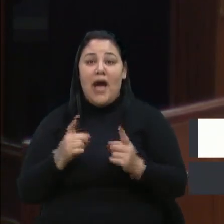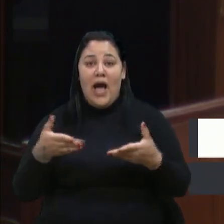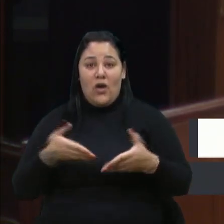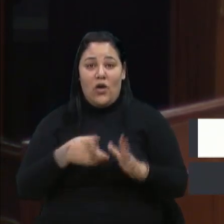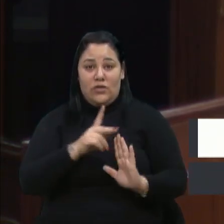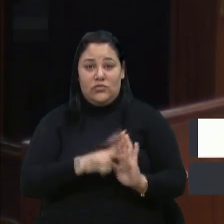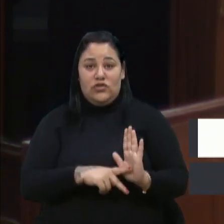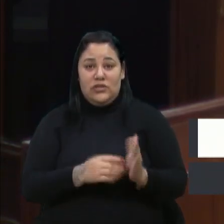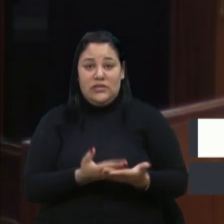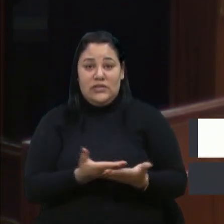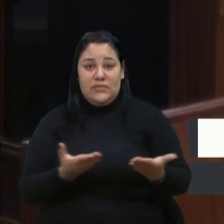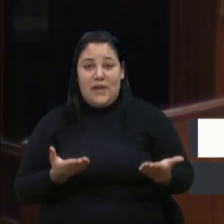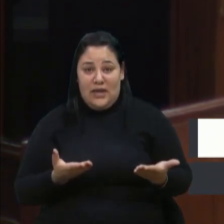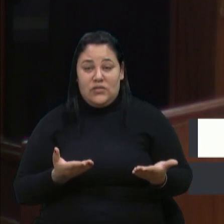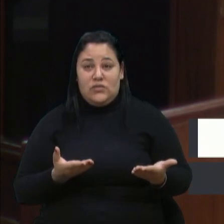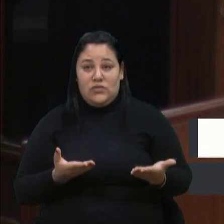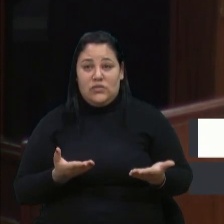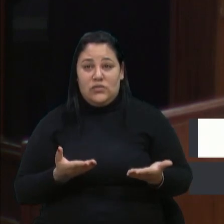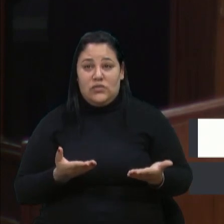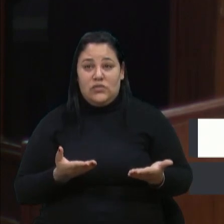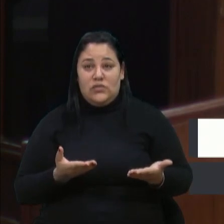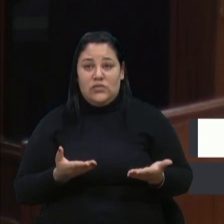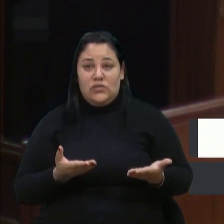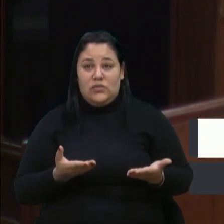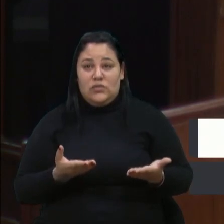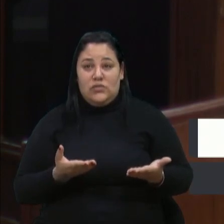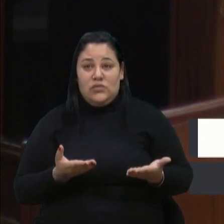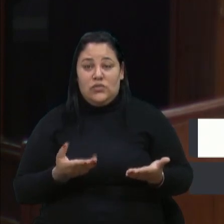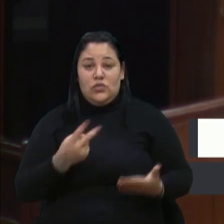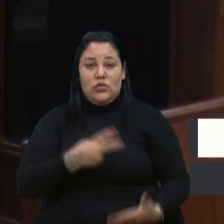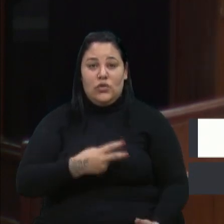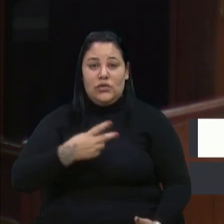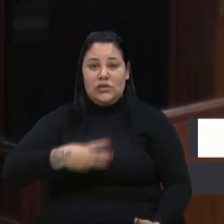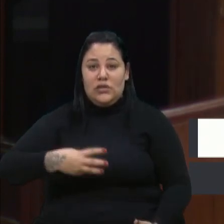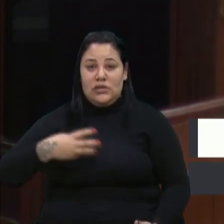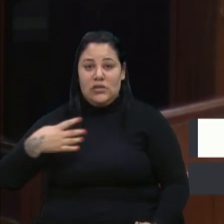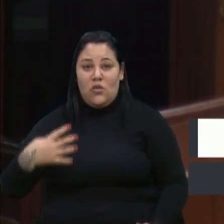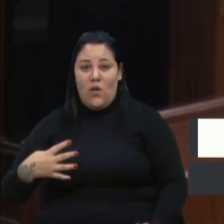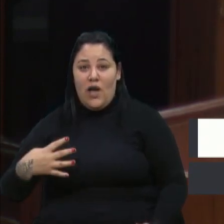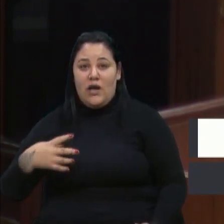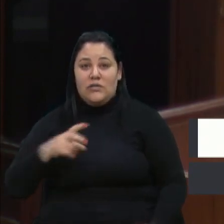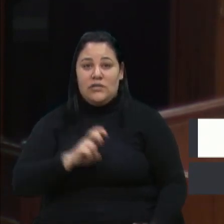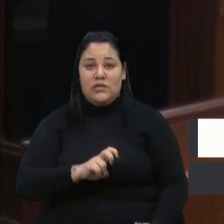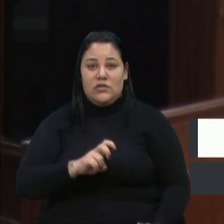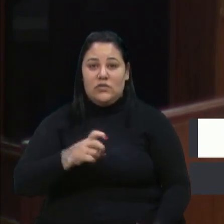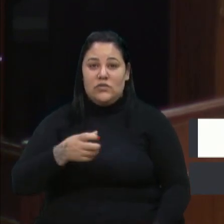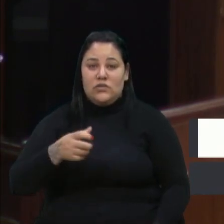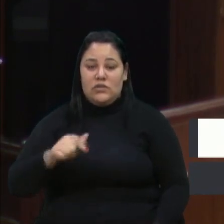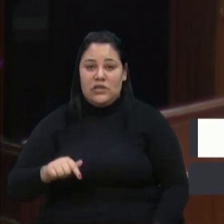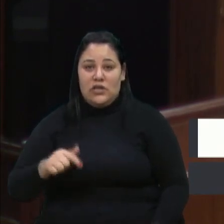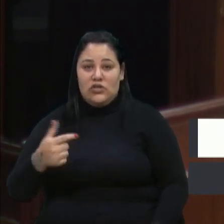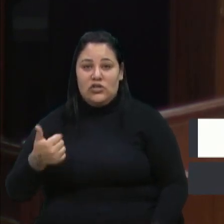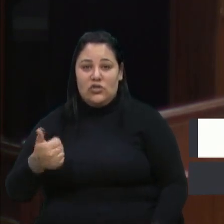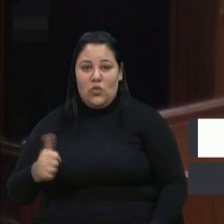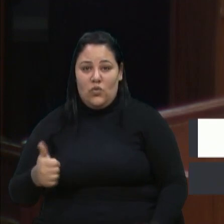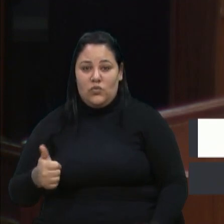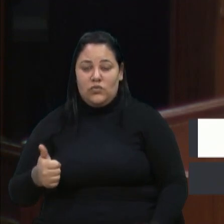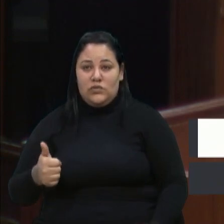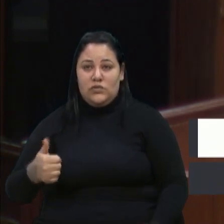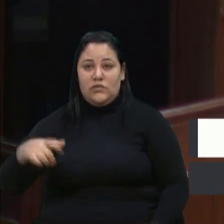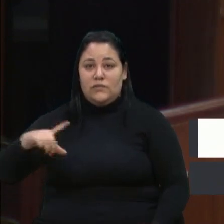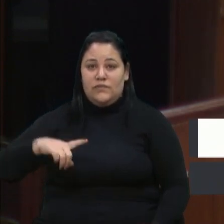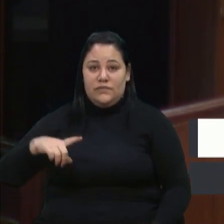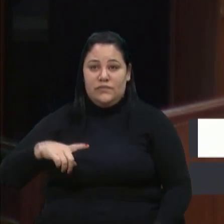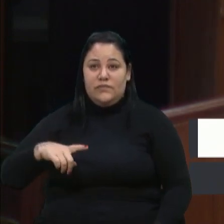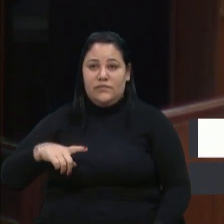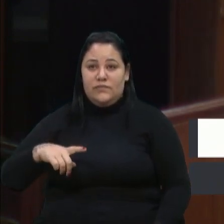nesse espaço do bloco 2, 3, 4, 5, 7 e 11, que será